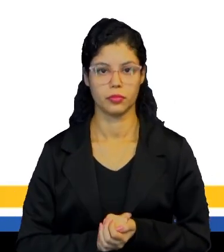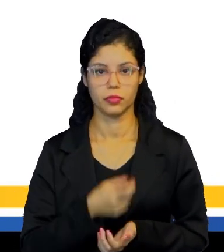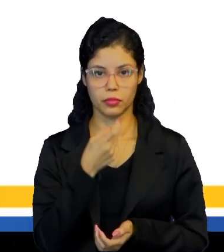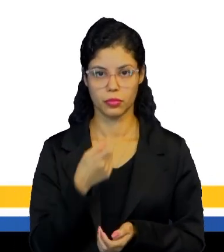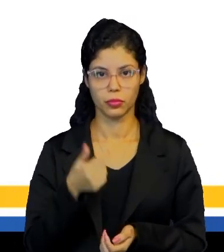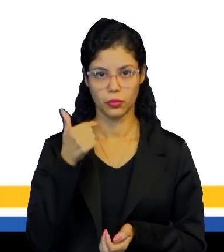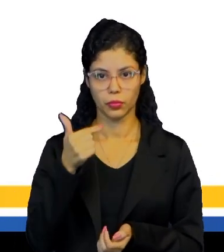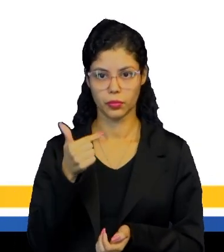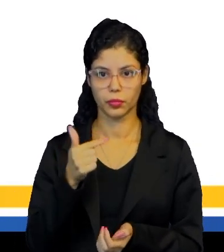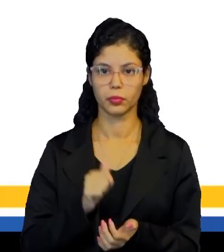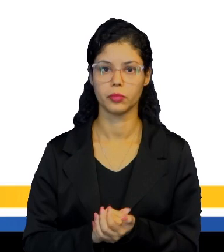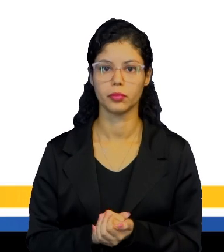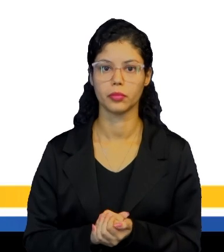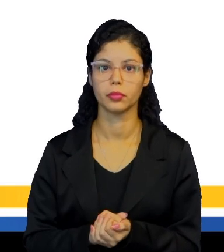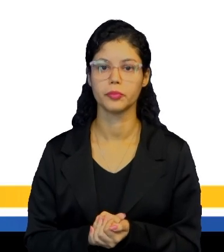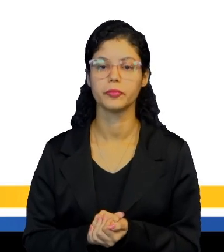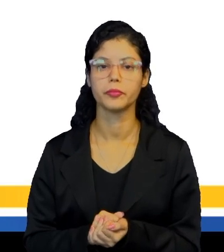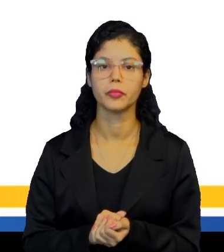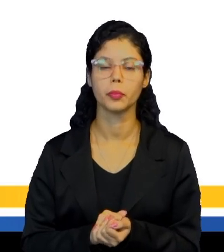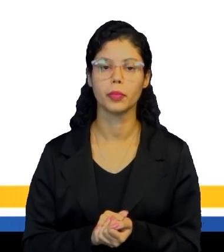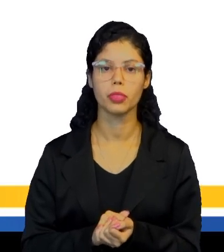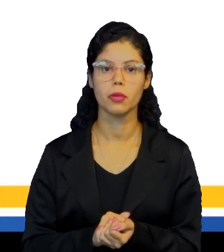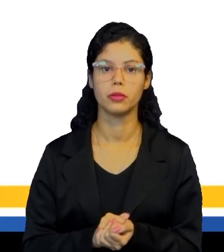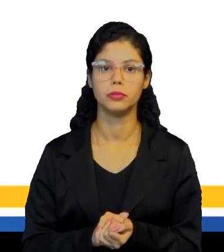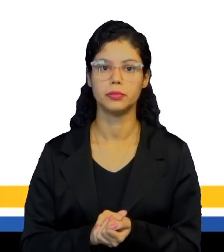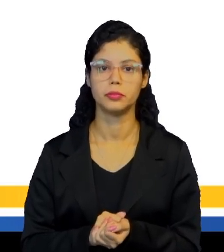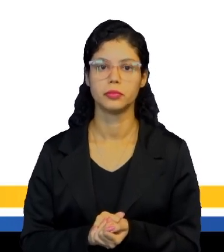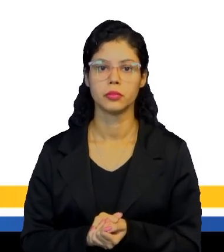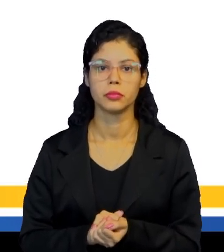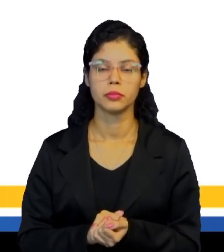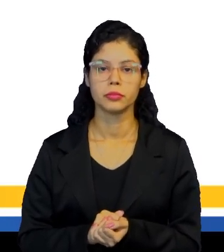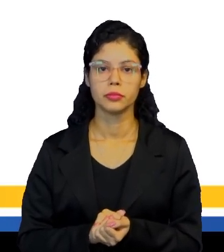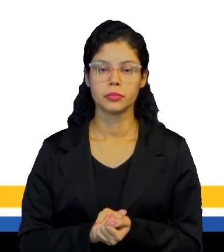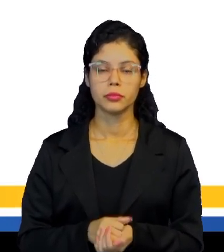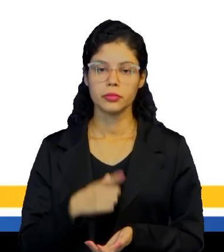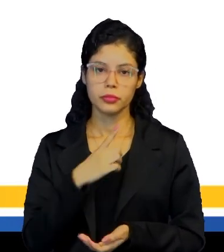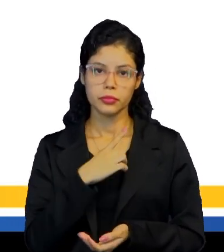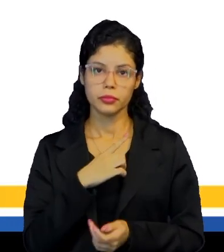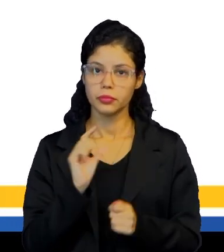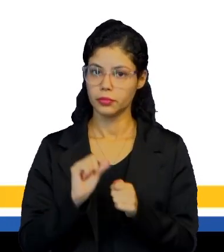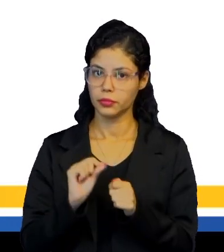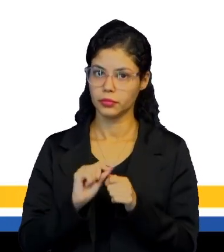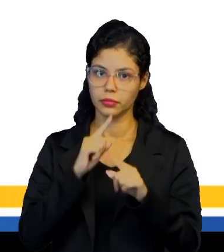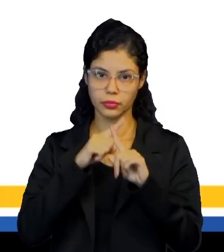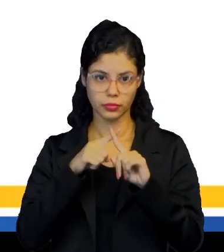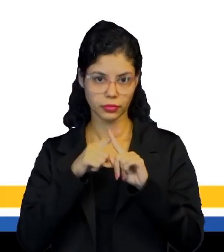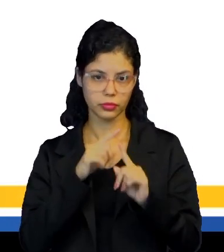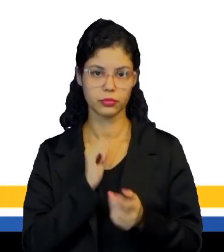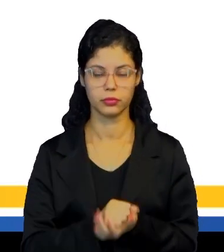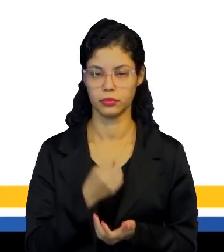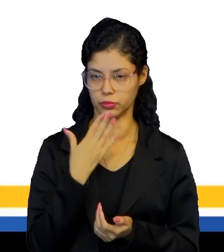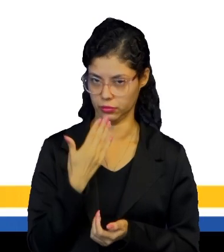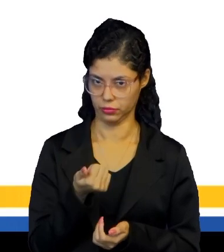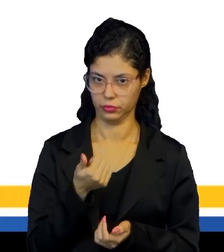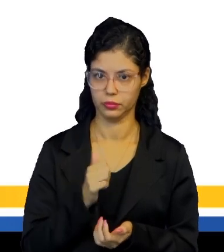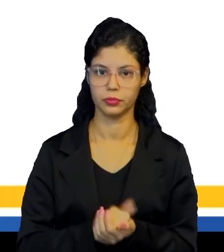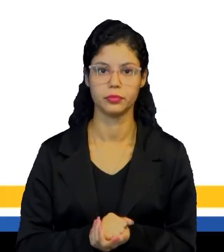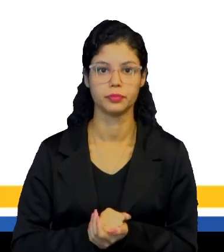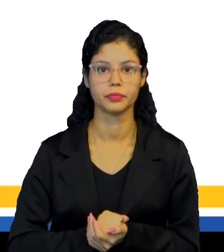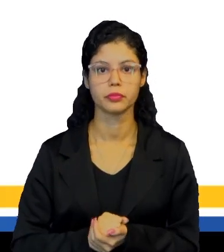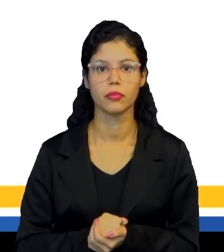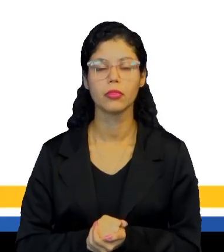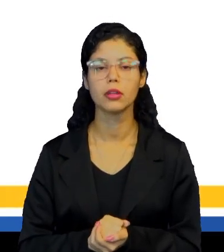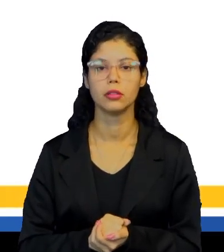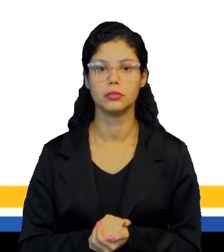CO2 sob o 2 e 10 x troca só de lugar aí vocês fazem a multiplicação tudo bem